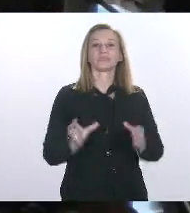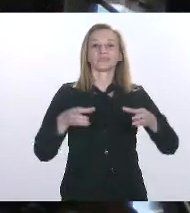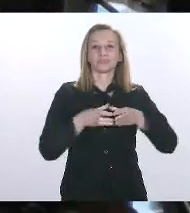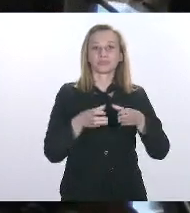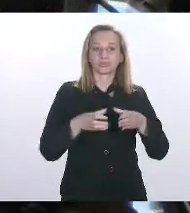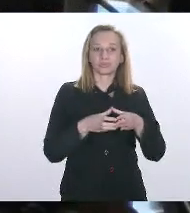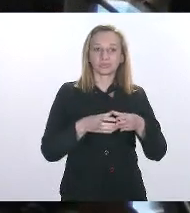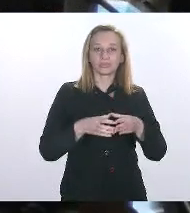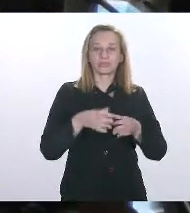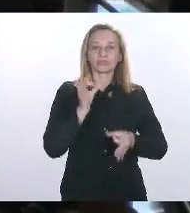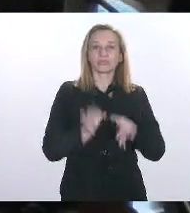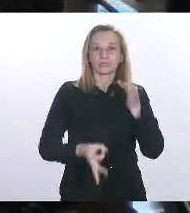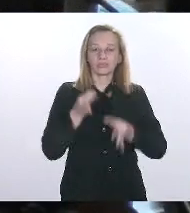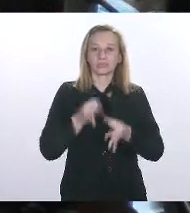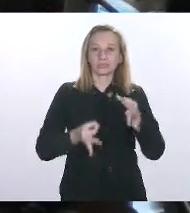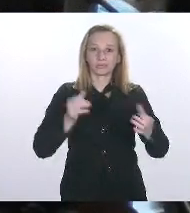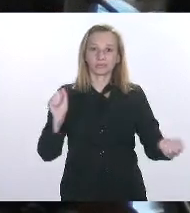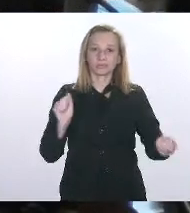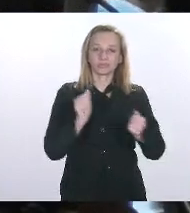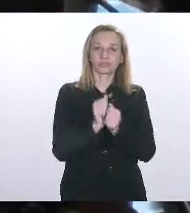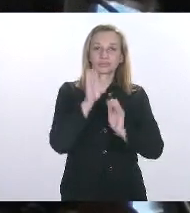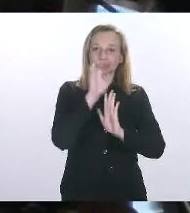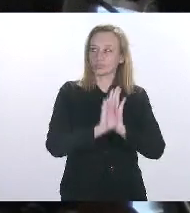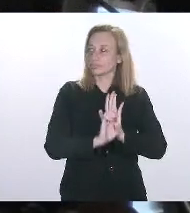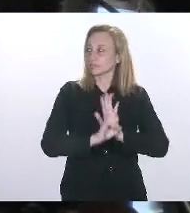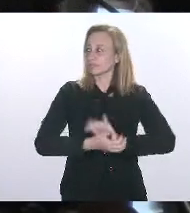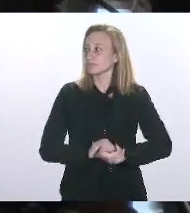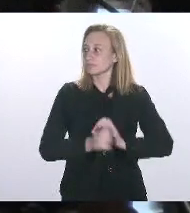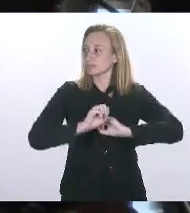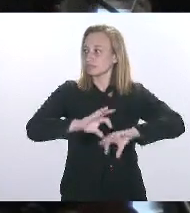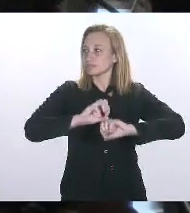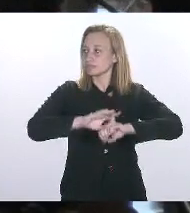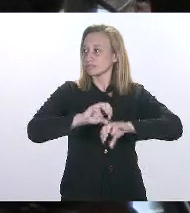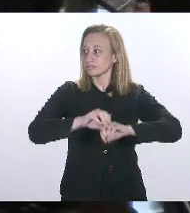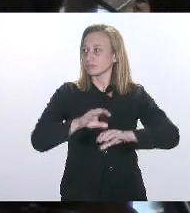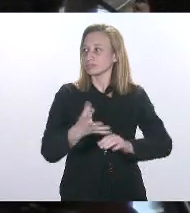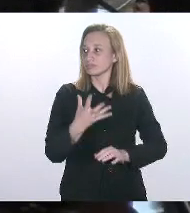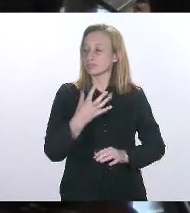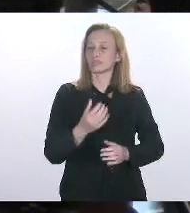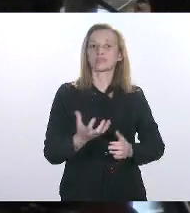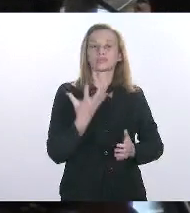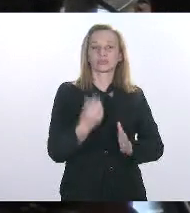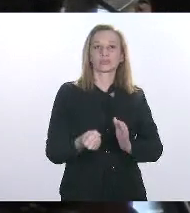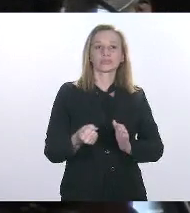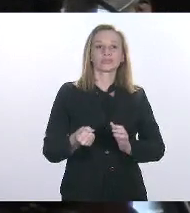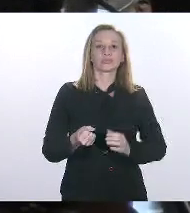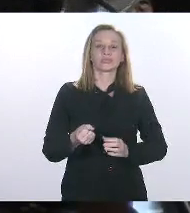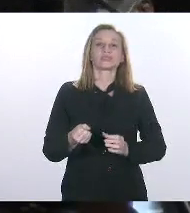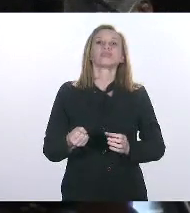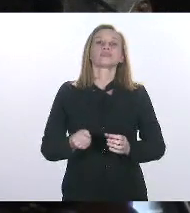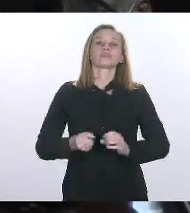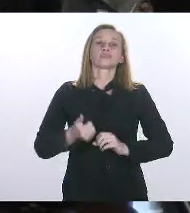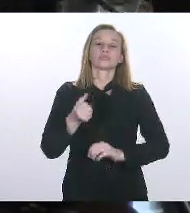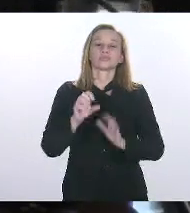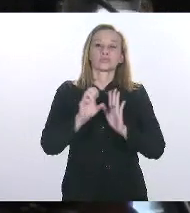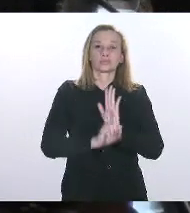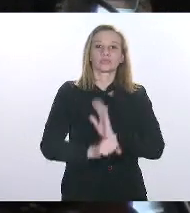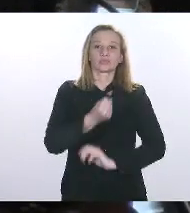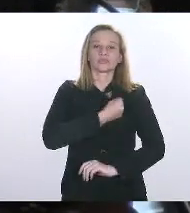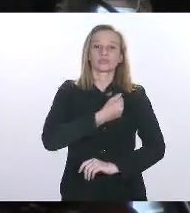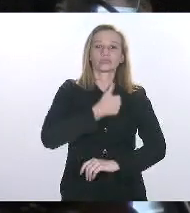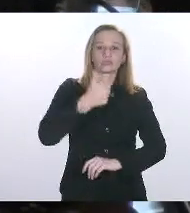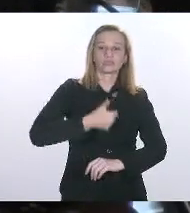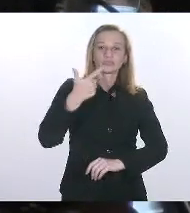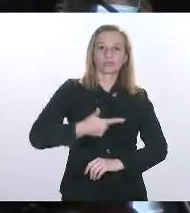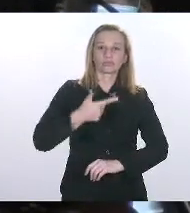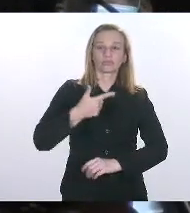Constituição e Justiça pela condicionalidade com emendas. De educação favorável com as emendas número 1 e número 2 da Comissão de Constituição e